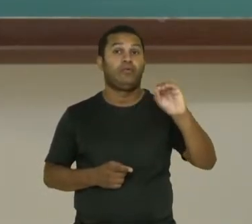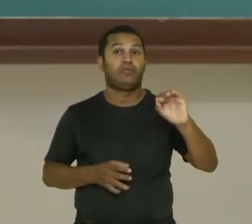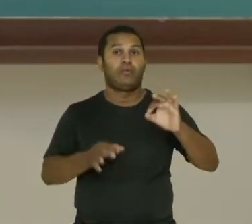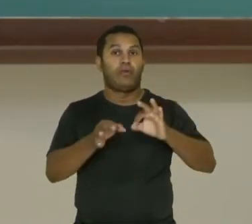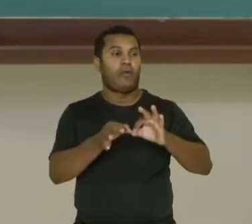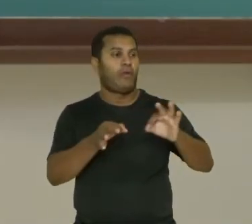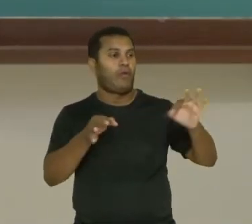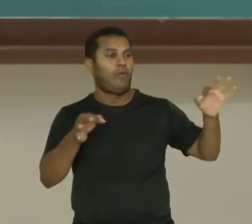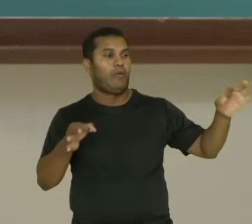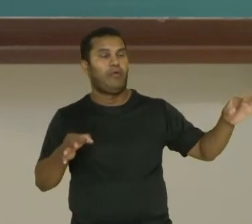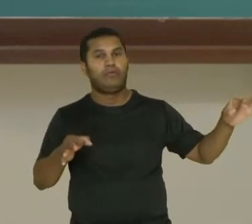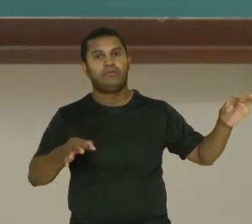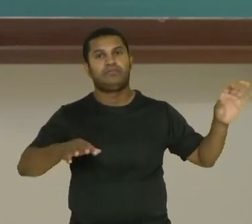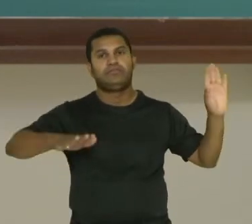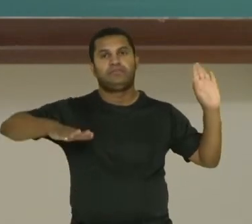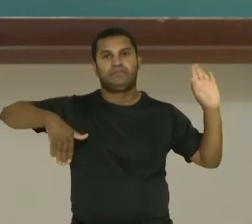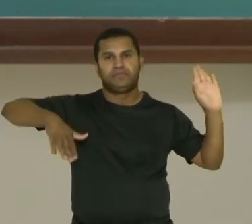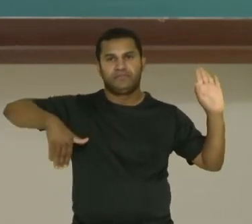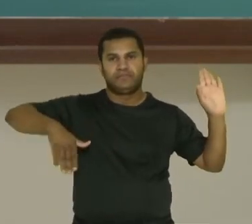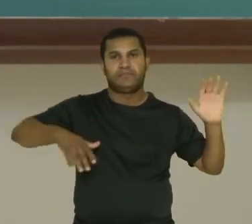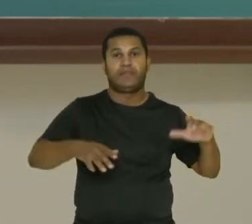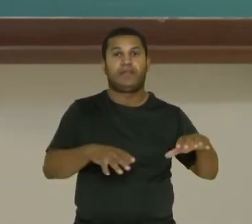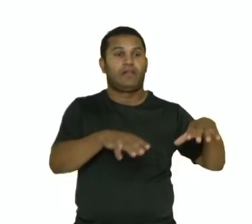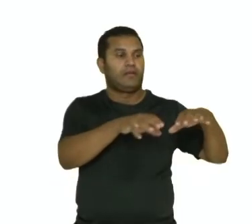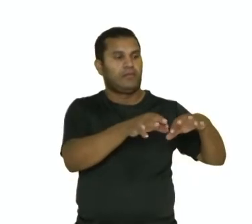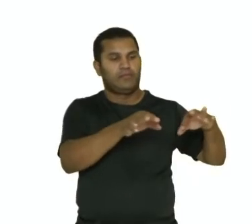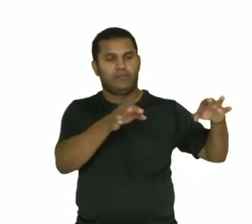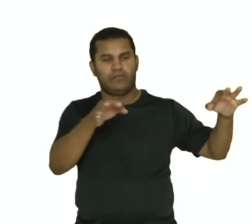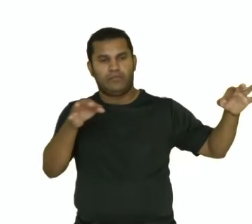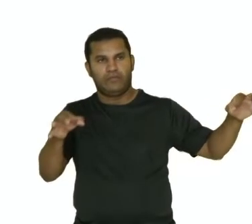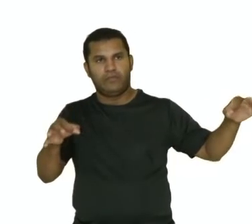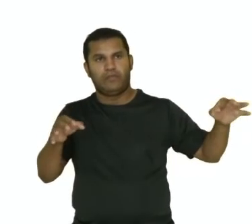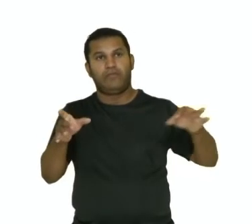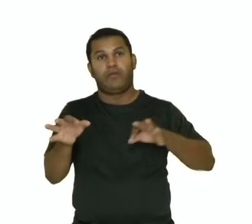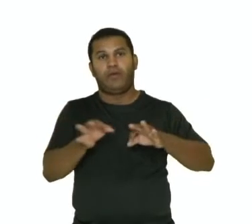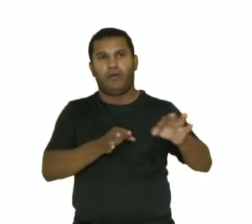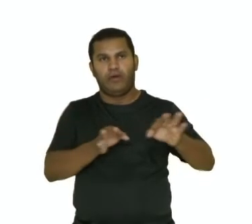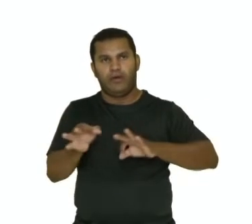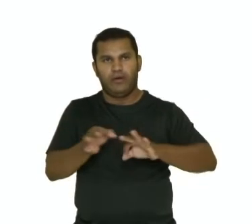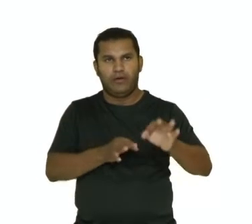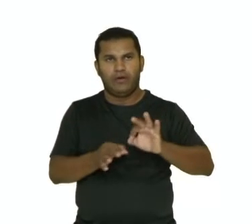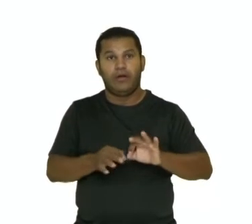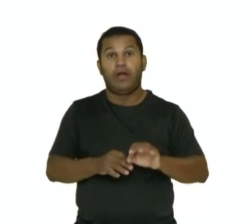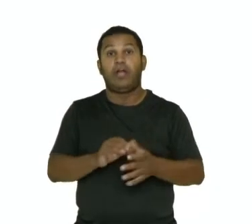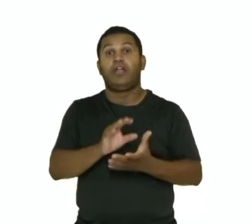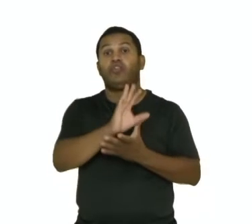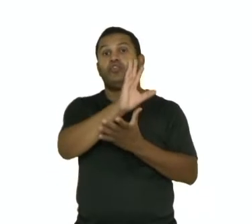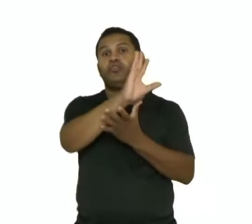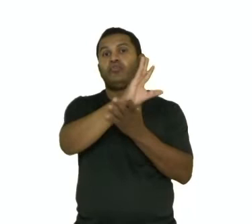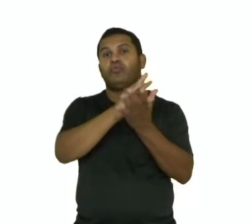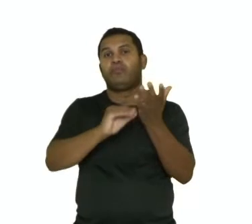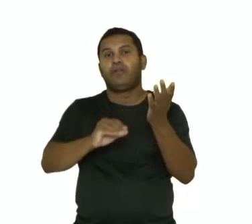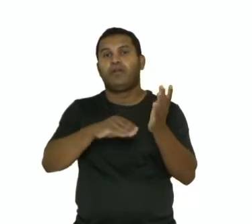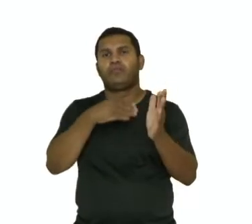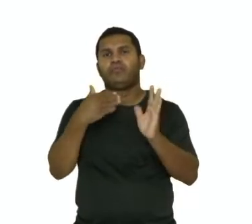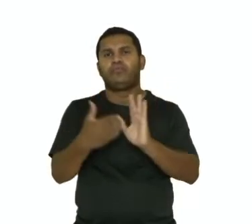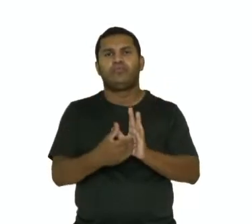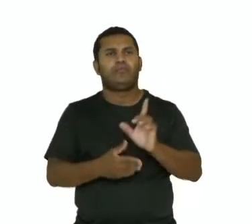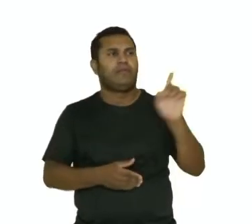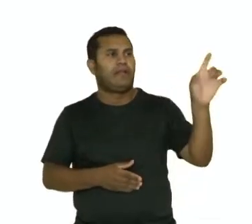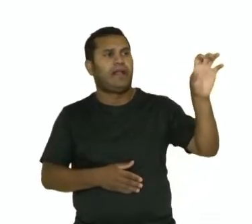litoral, difícil acesso, né? Então aqui a cidade foi projetada seguindo o modelo espanhol, com igrejas,